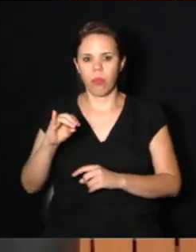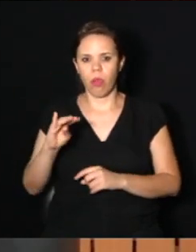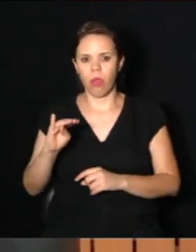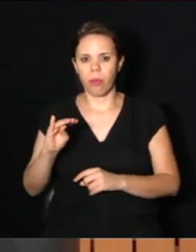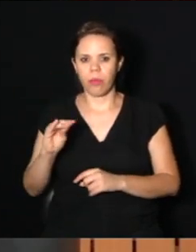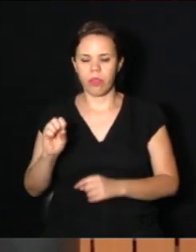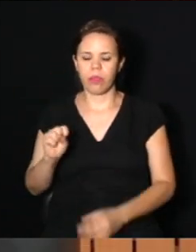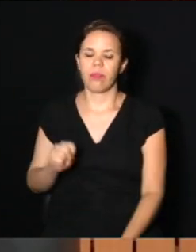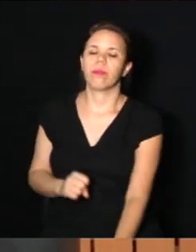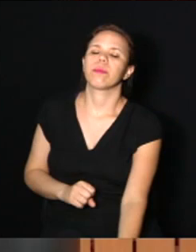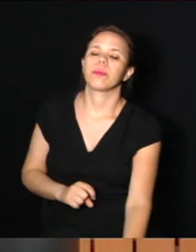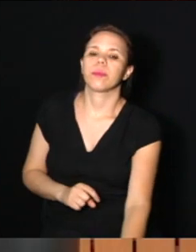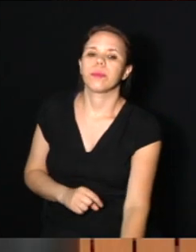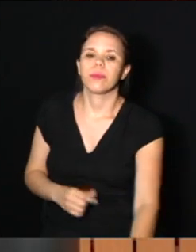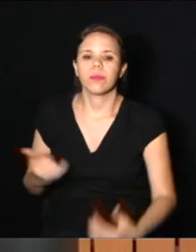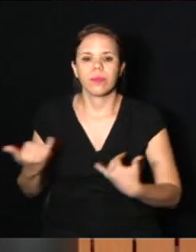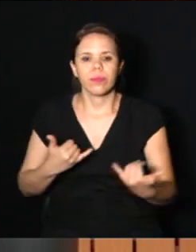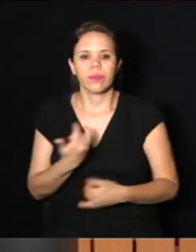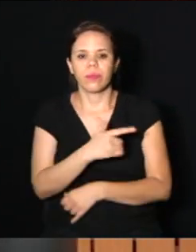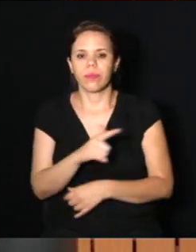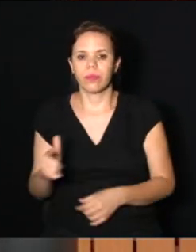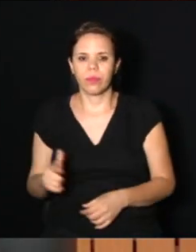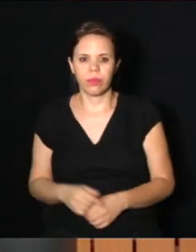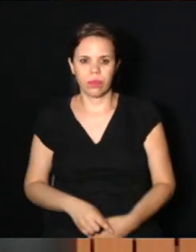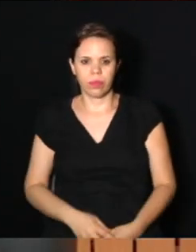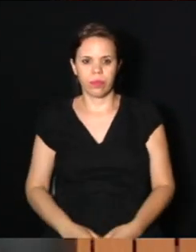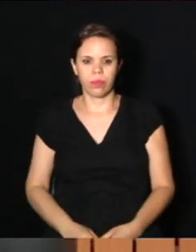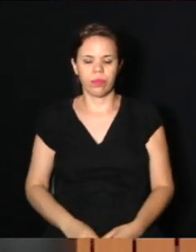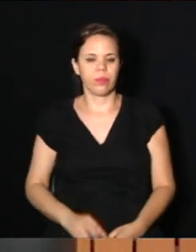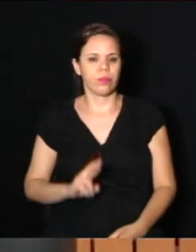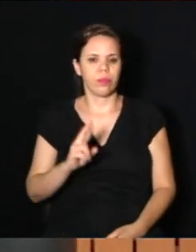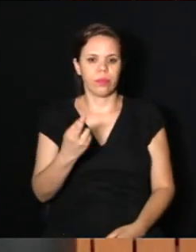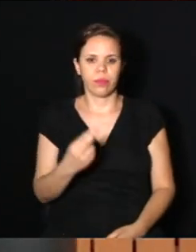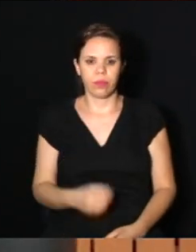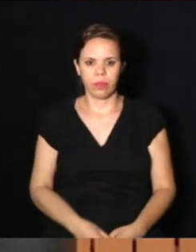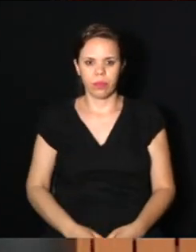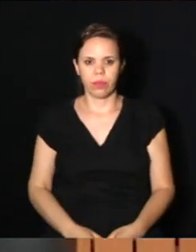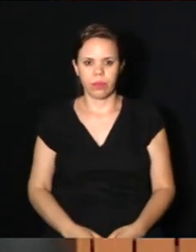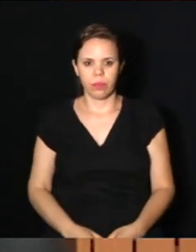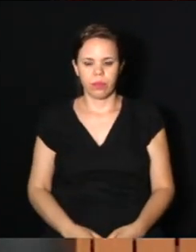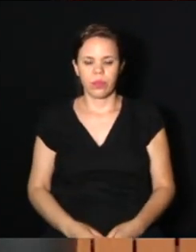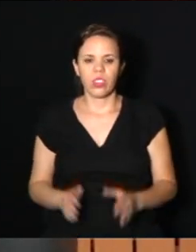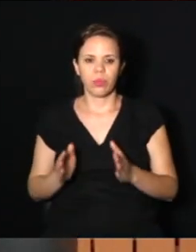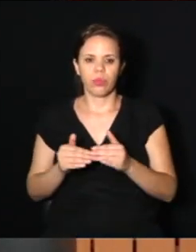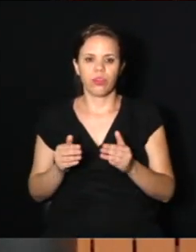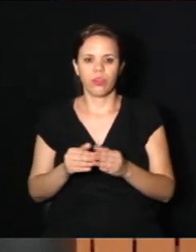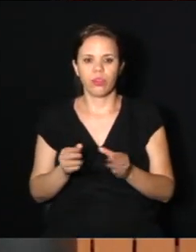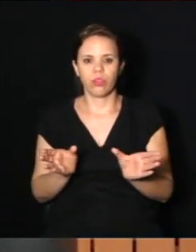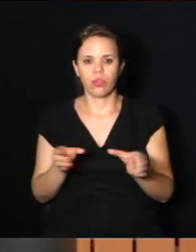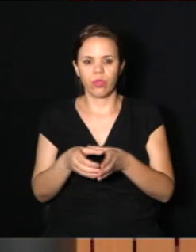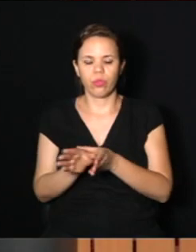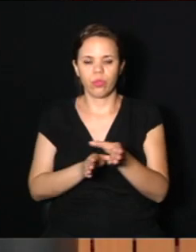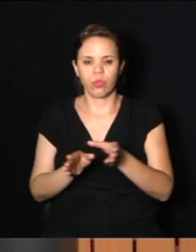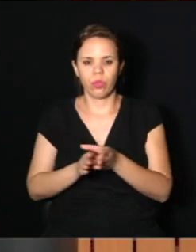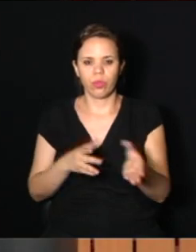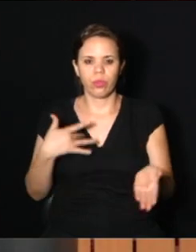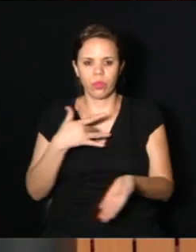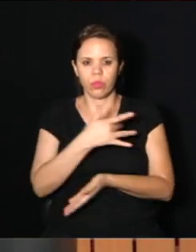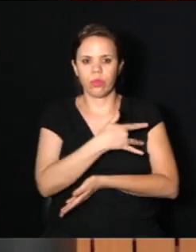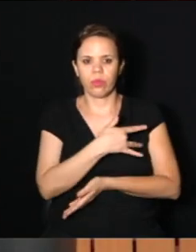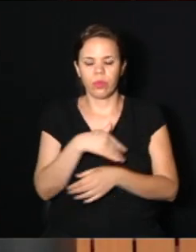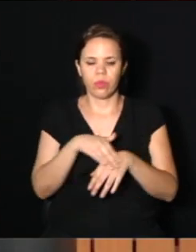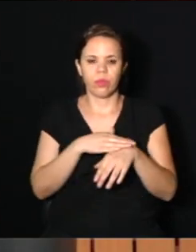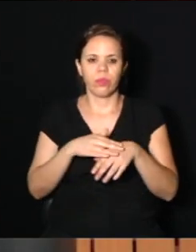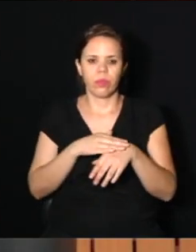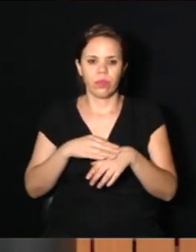informado que até então não tivemos o retorno do pedido do Conselho Municipal de Saúde para conversar com o